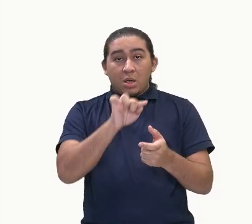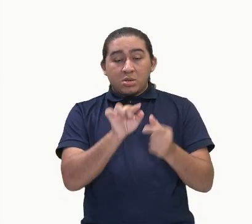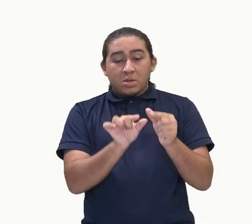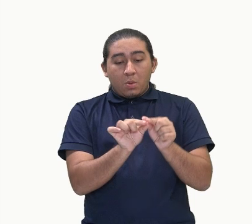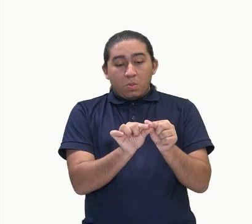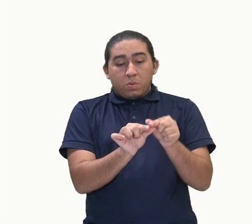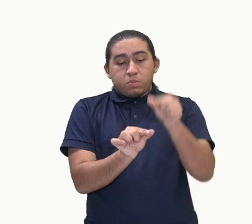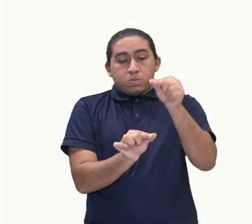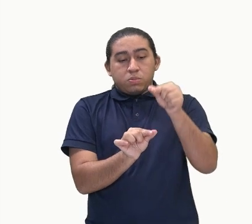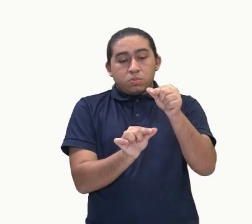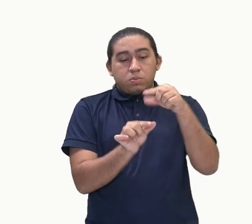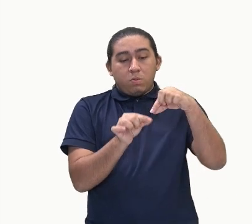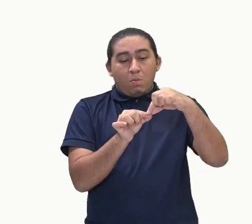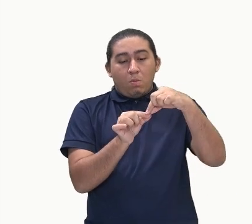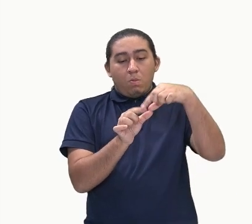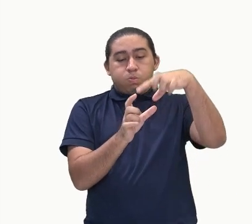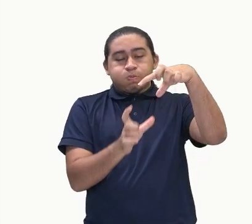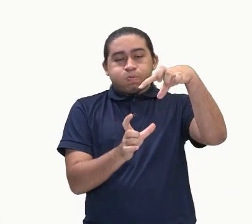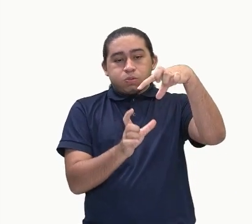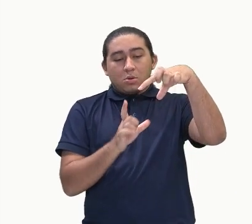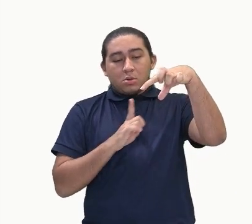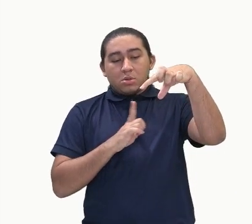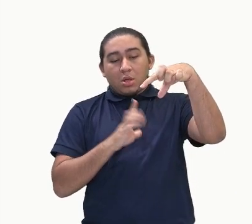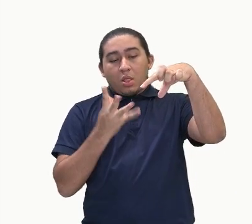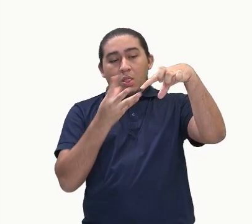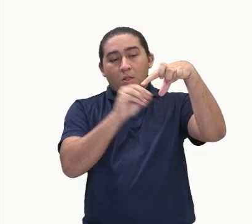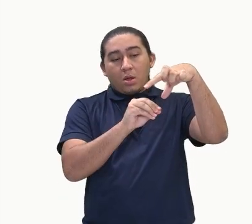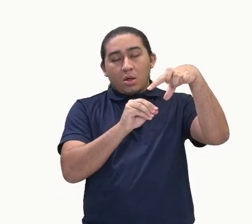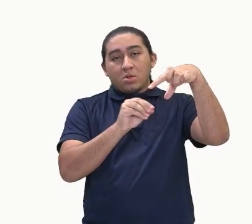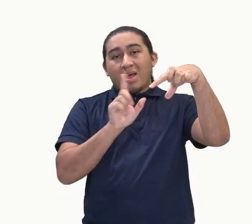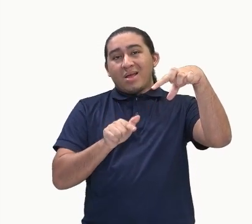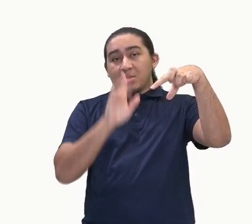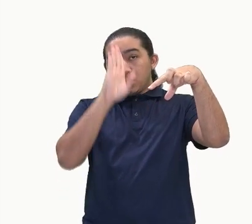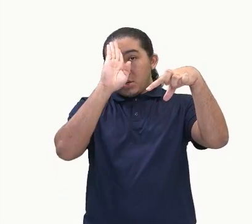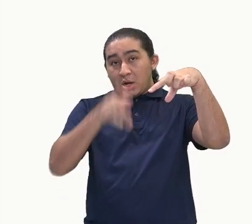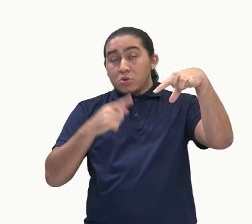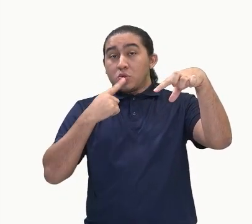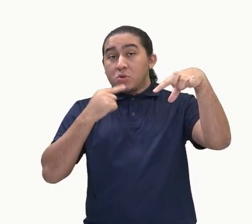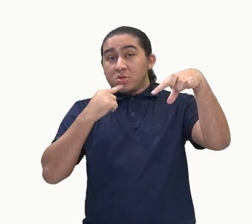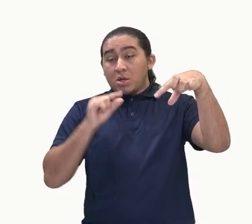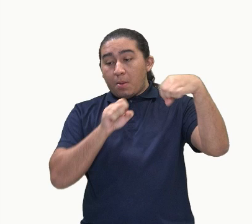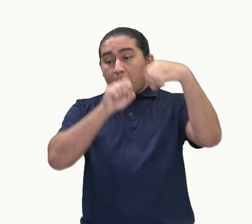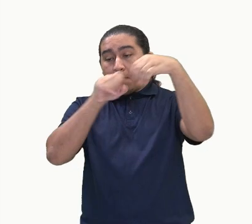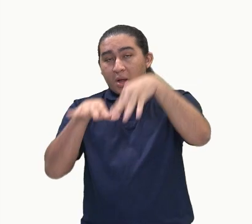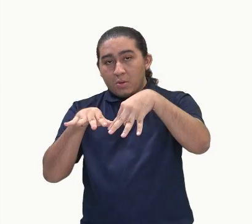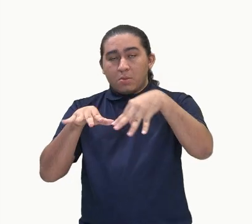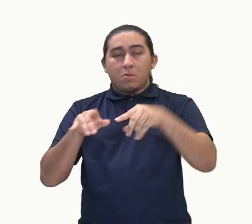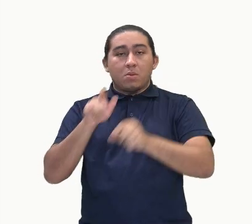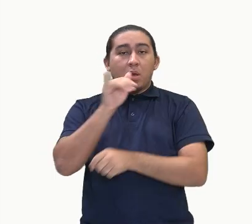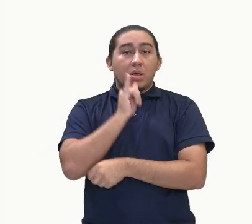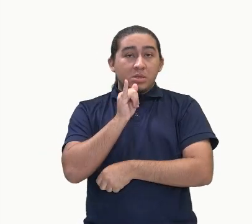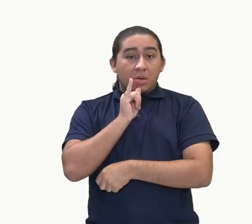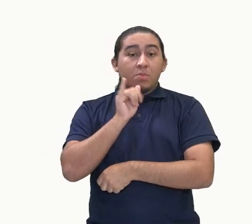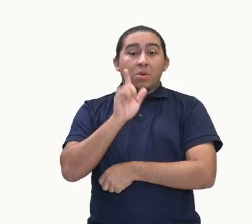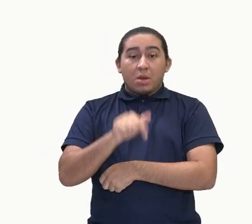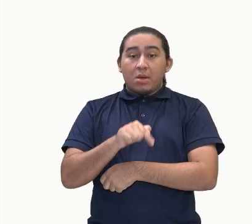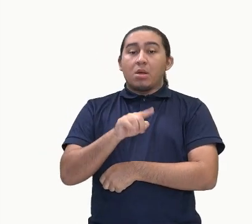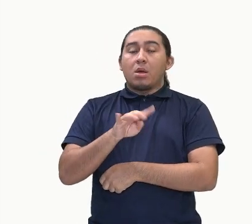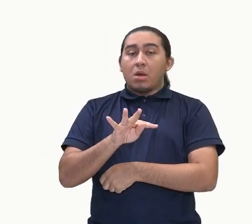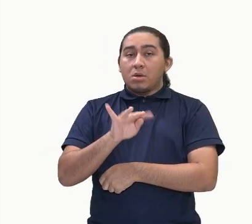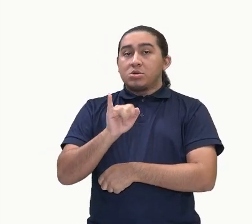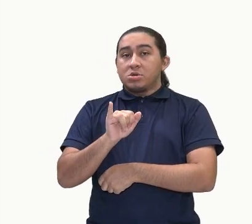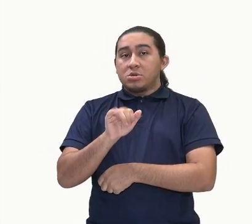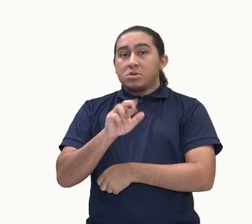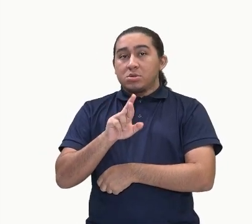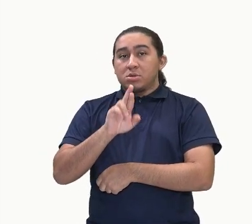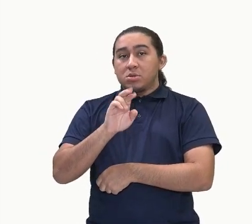no sangue, como a gente está observando. E um exemplo de glândula endócrina é a tireoide. Para a